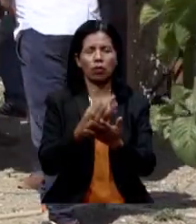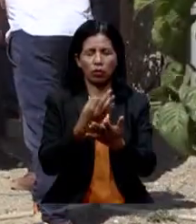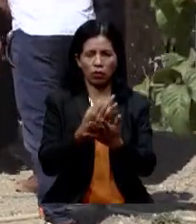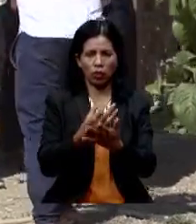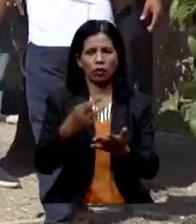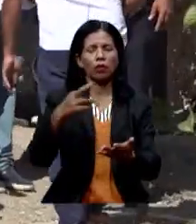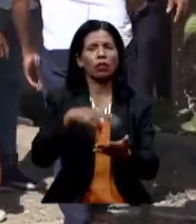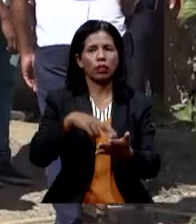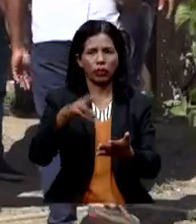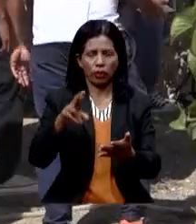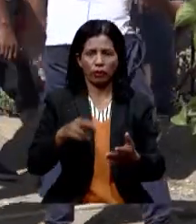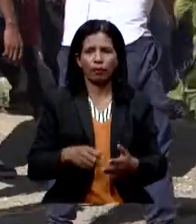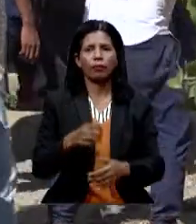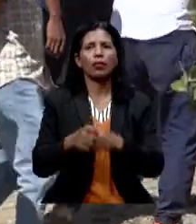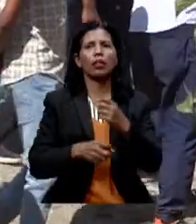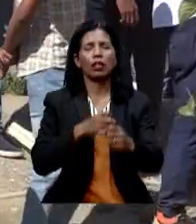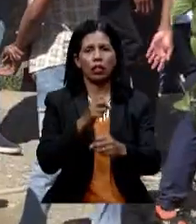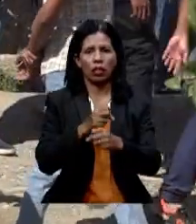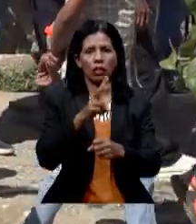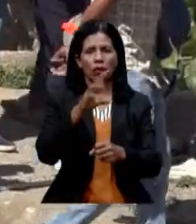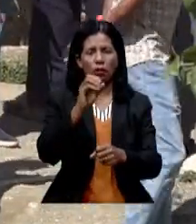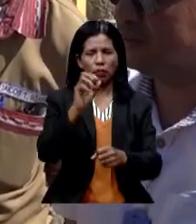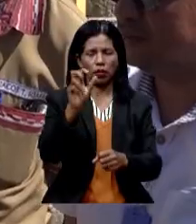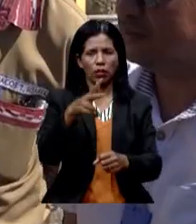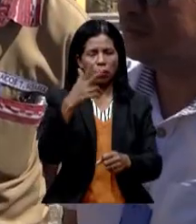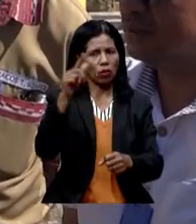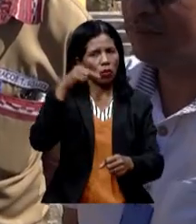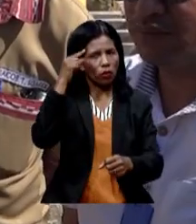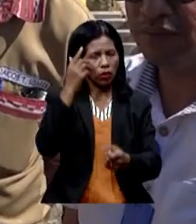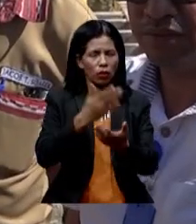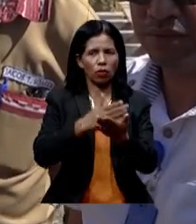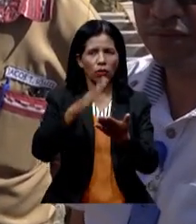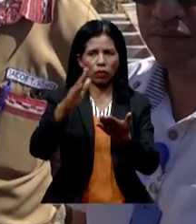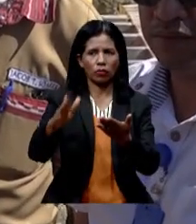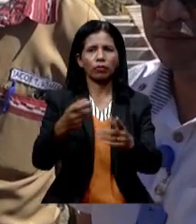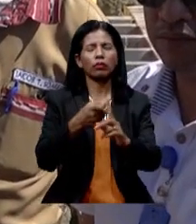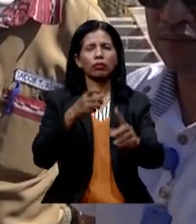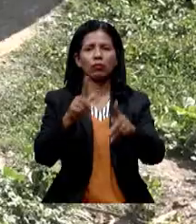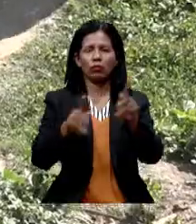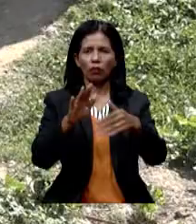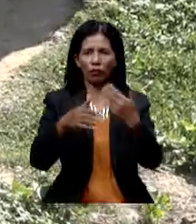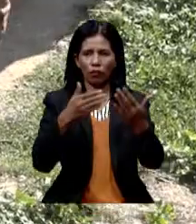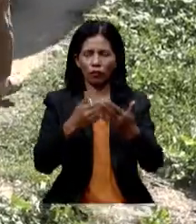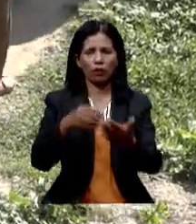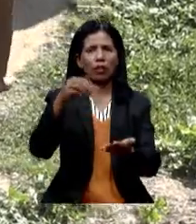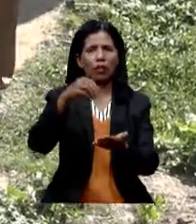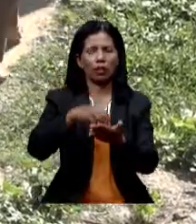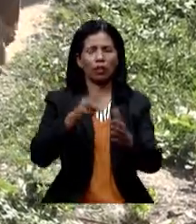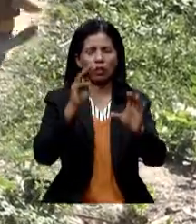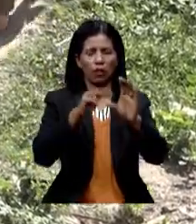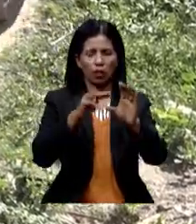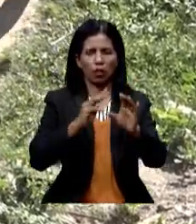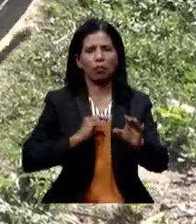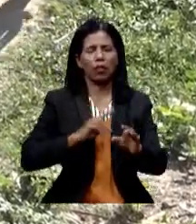retificativo. Ia tina rihun rua sanulu resintolu, governo sosa ona rai husi komunidade nebe lokalize ia mercado